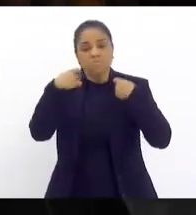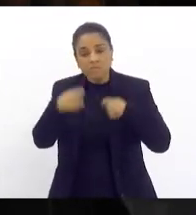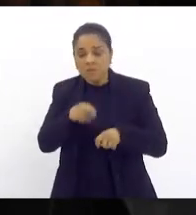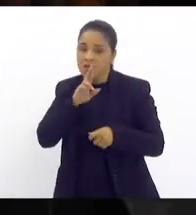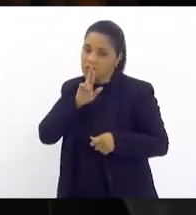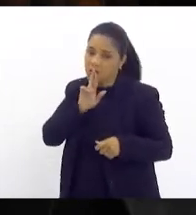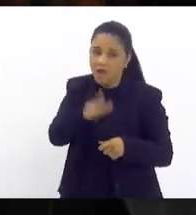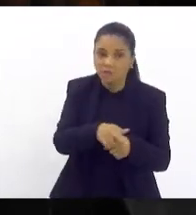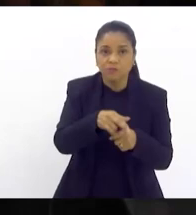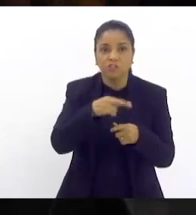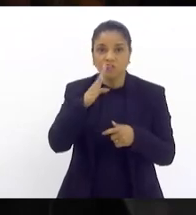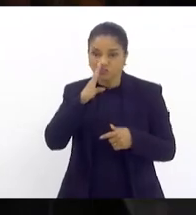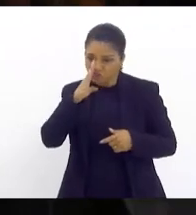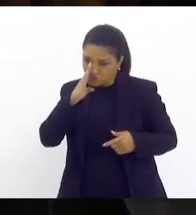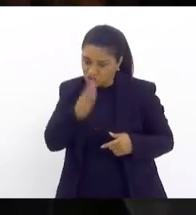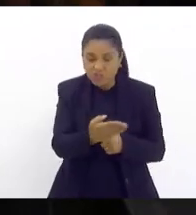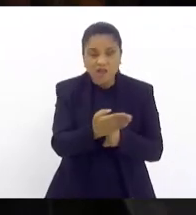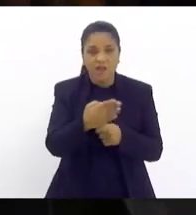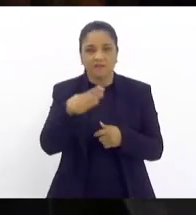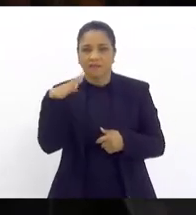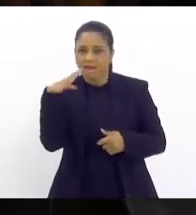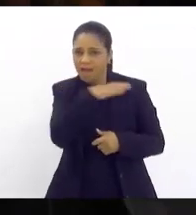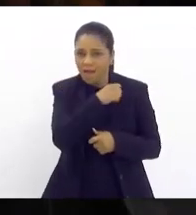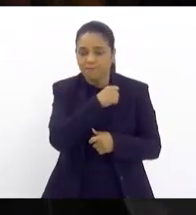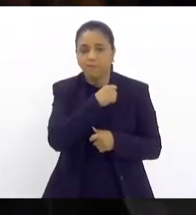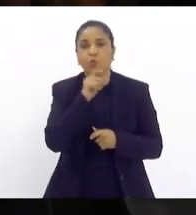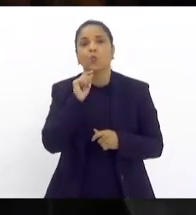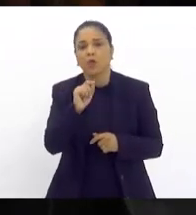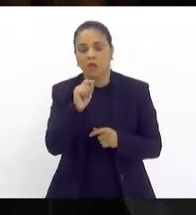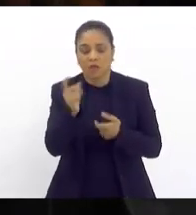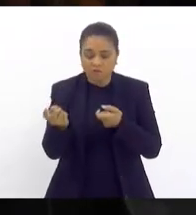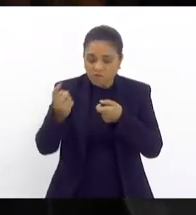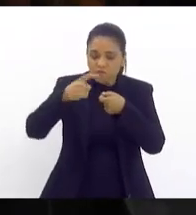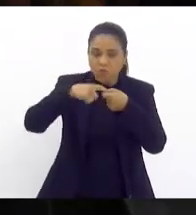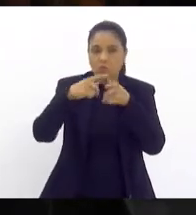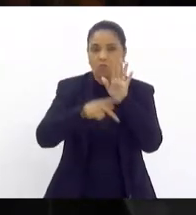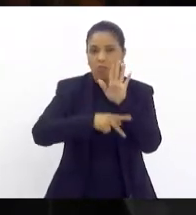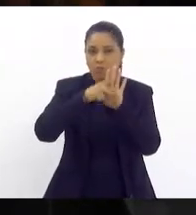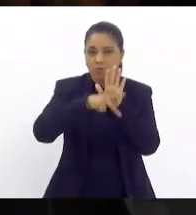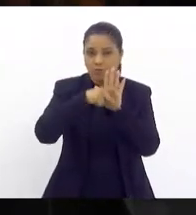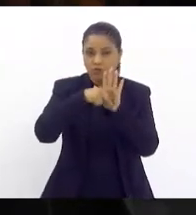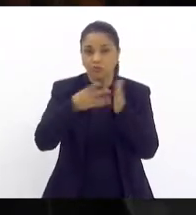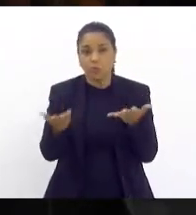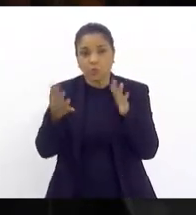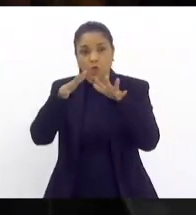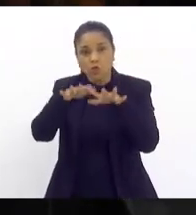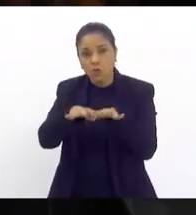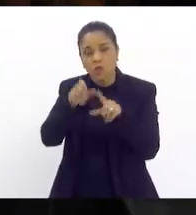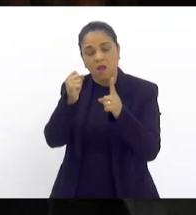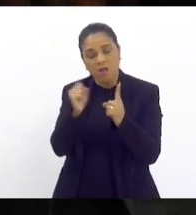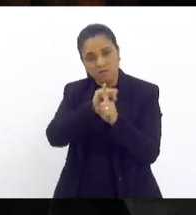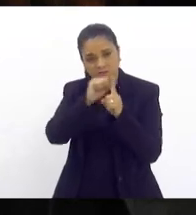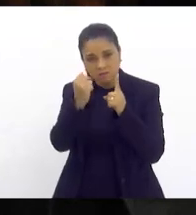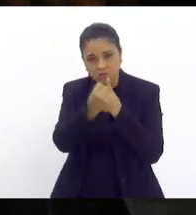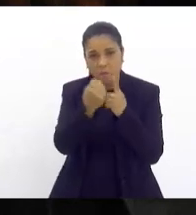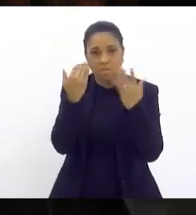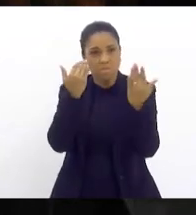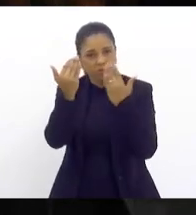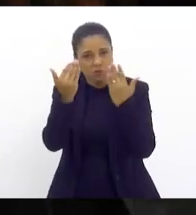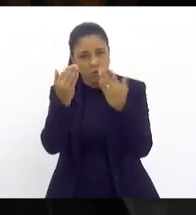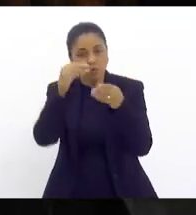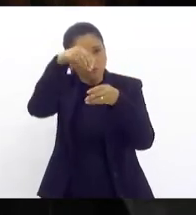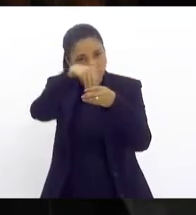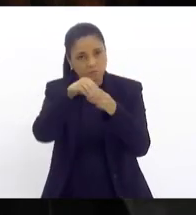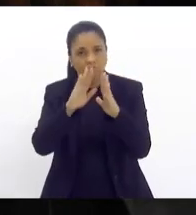mais direta mais rápido e mais efetiva é retomar o projeto incluir assistentes sociais e psicólogos nas